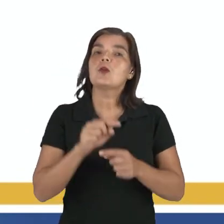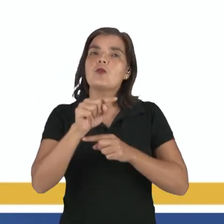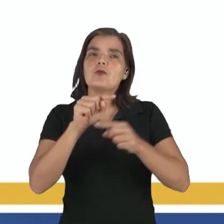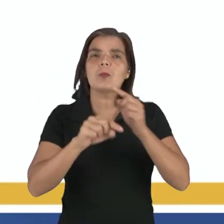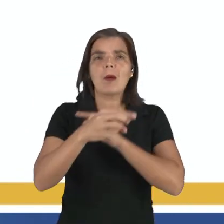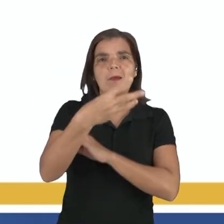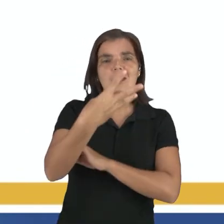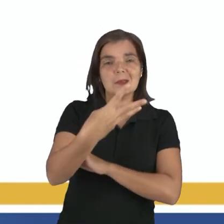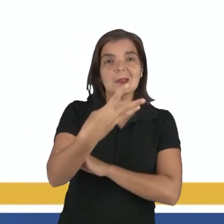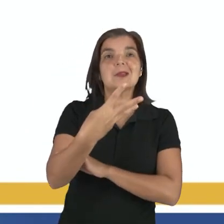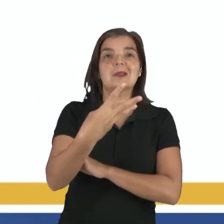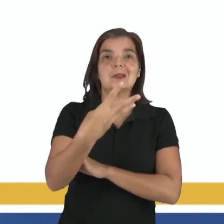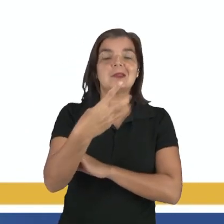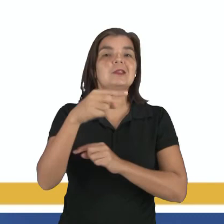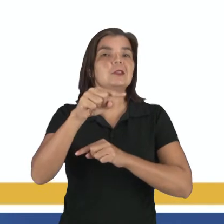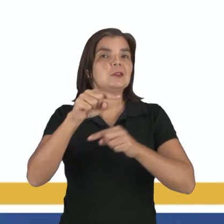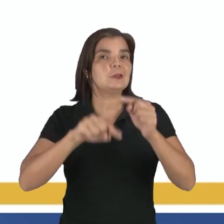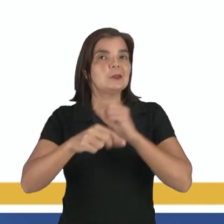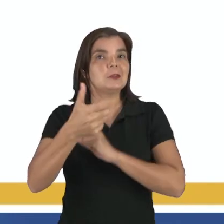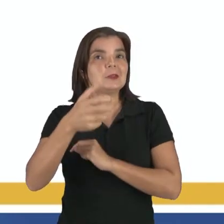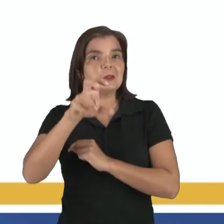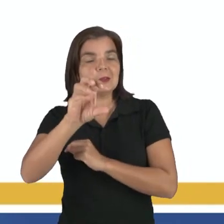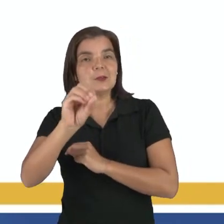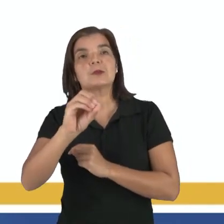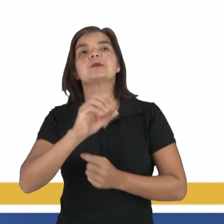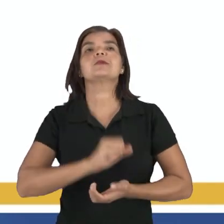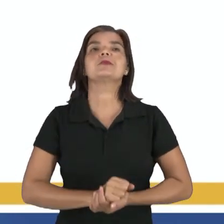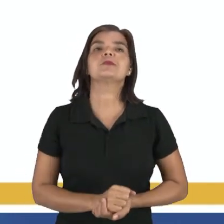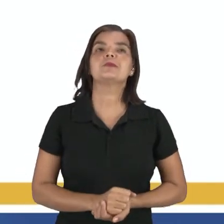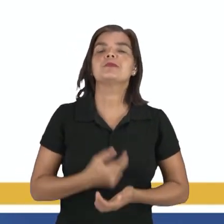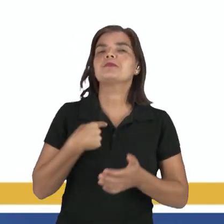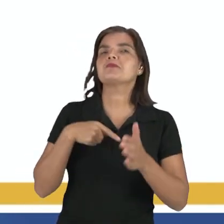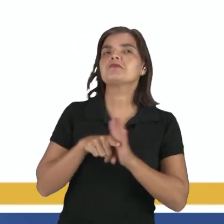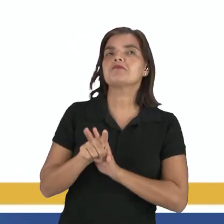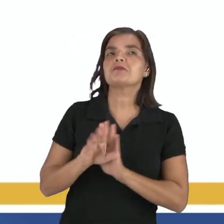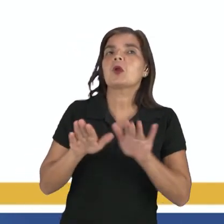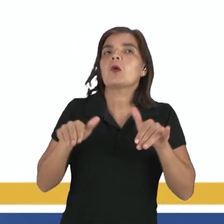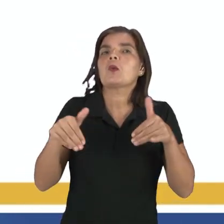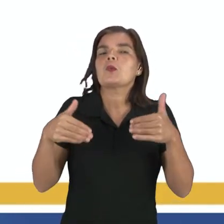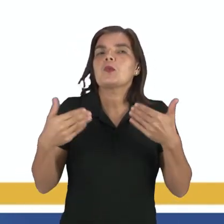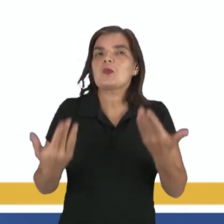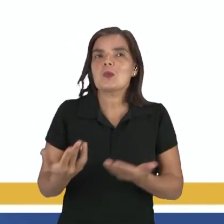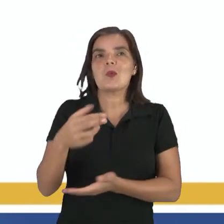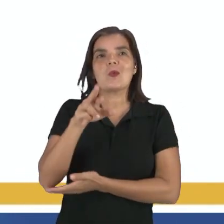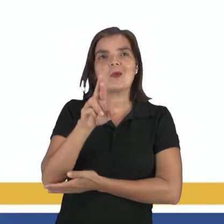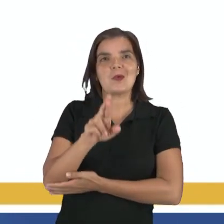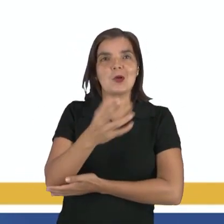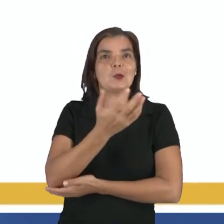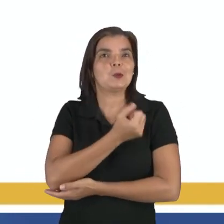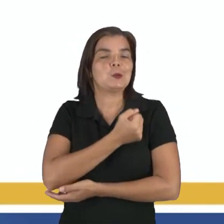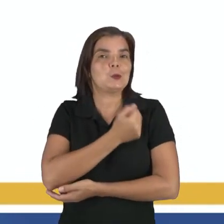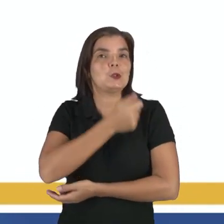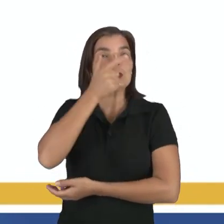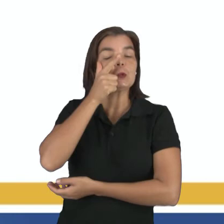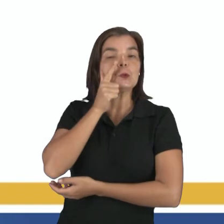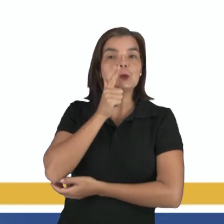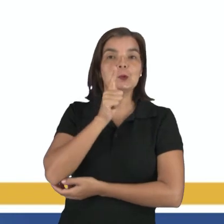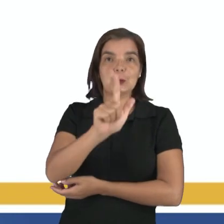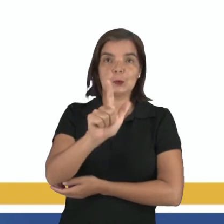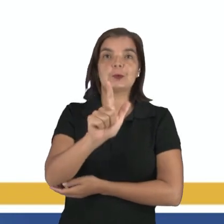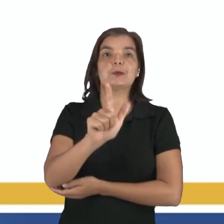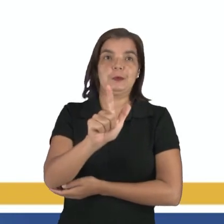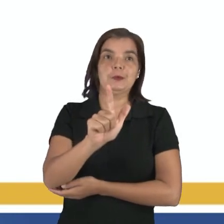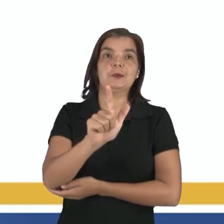3 é 200 dividido para quatro 150 pergunta-se e qual a razão entre